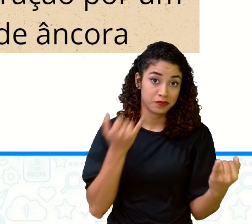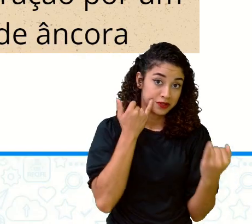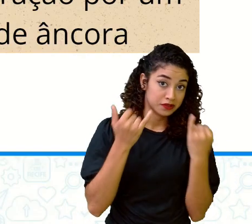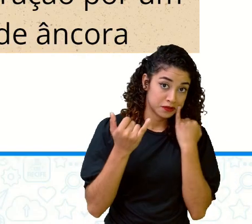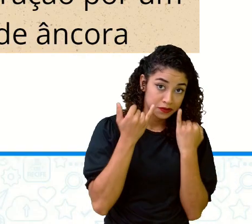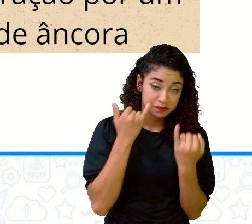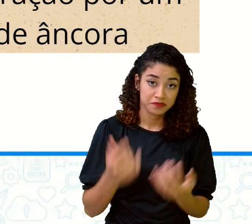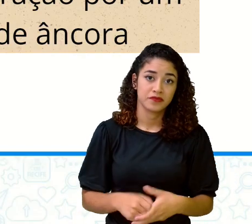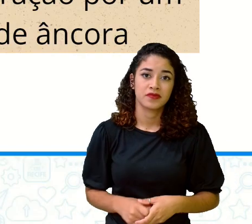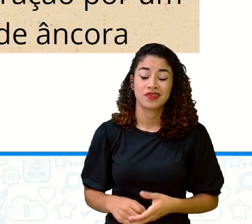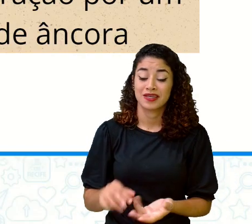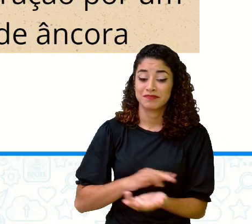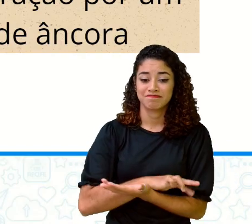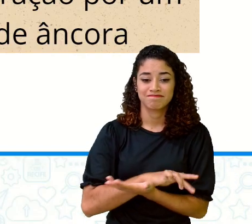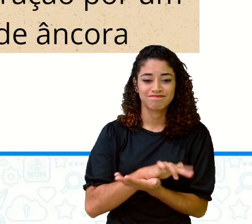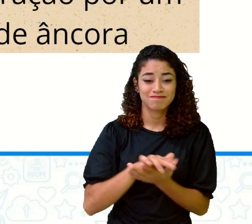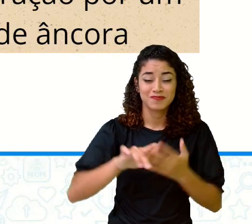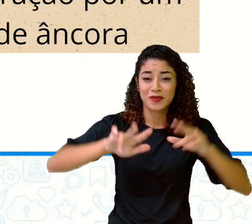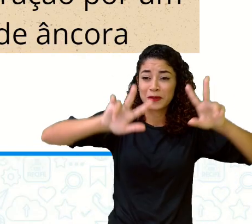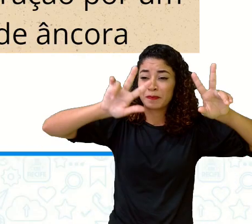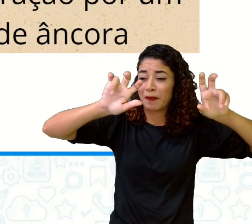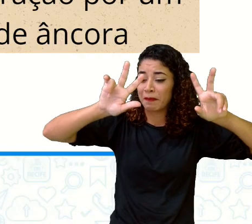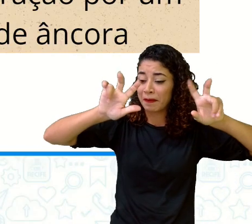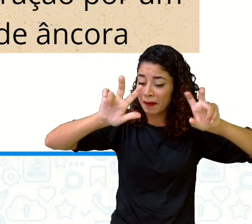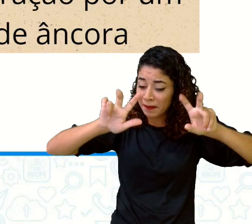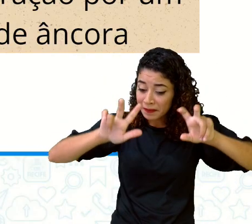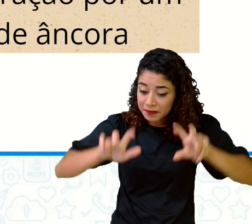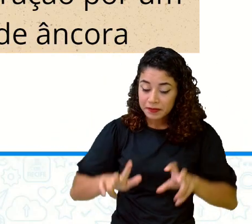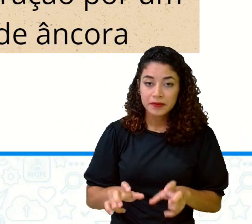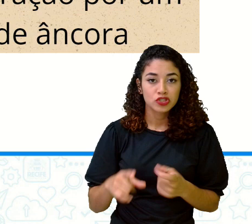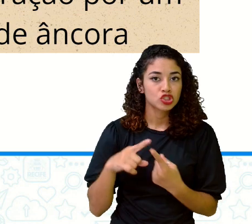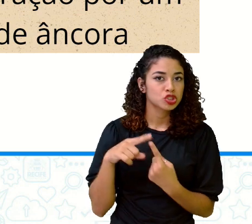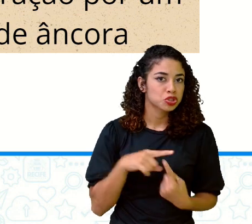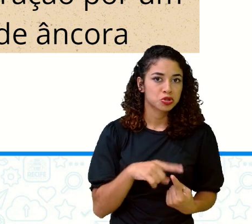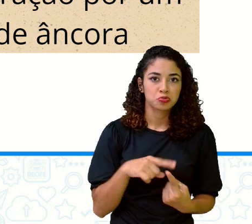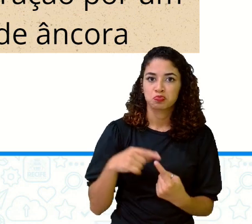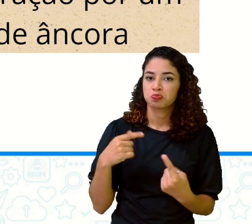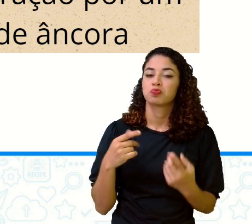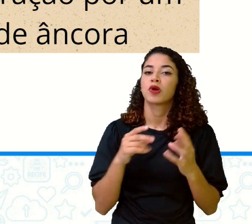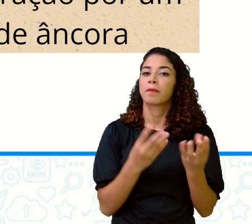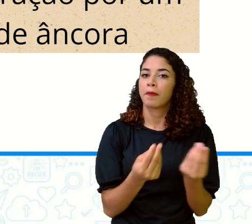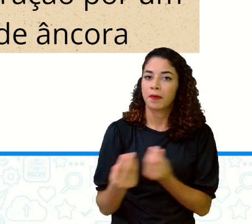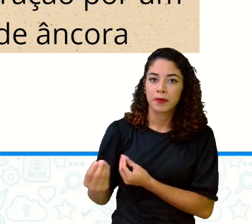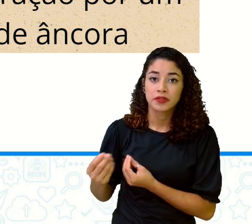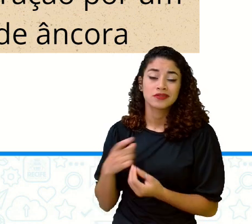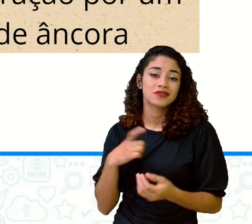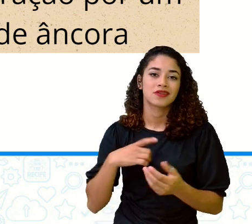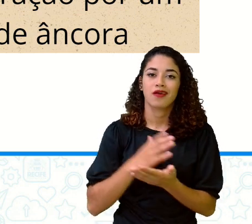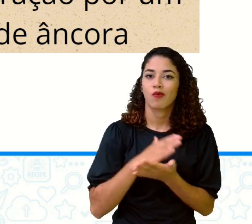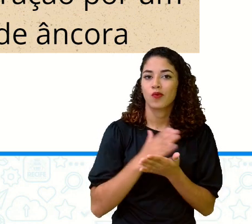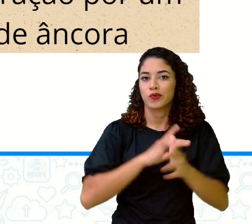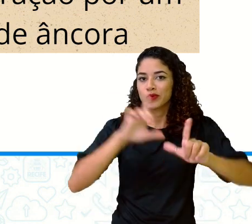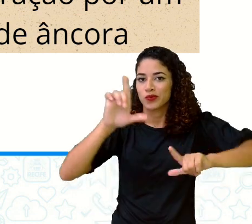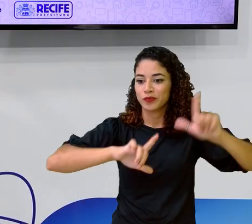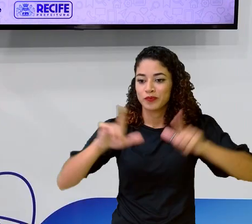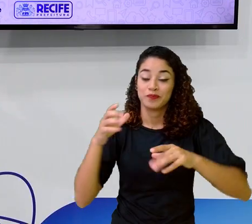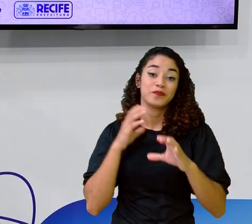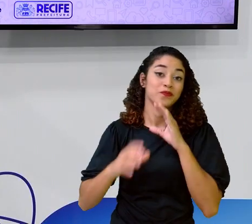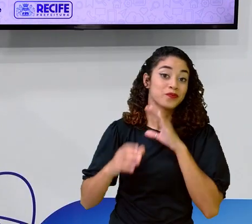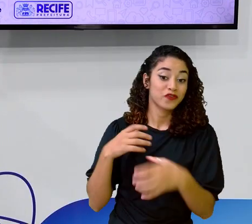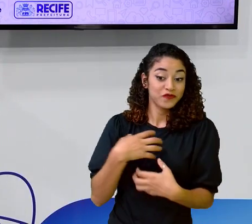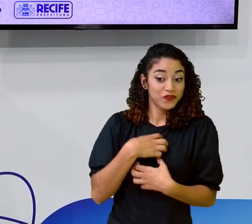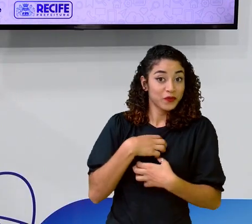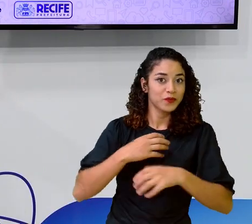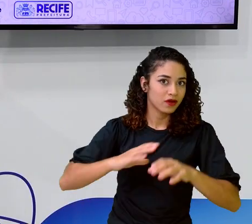dos mais variados tipos, a gente conversou aqui, outra vez, que existe telejornais, que existe comunicação, formas de